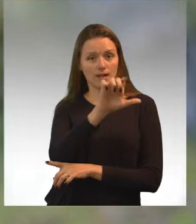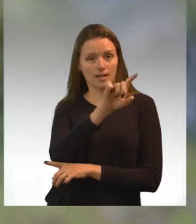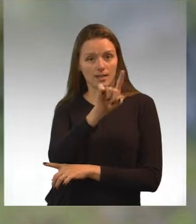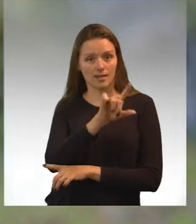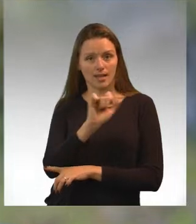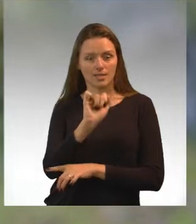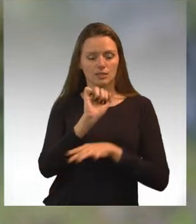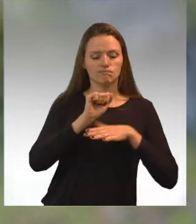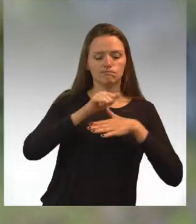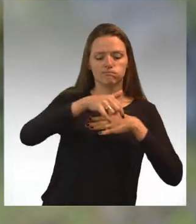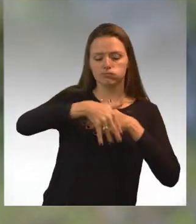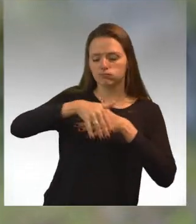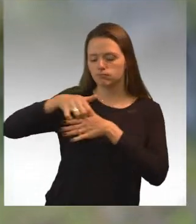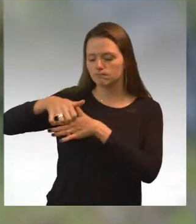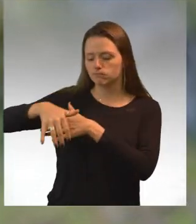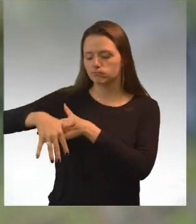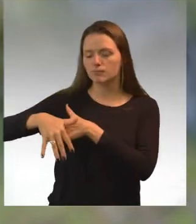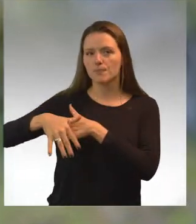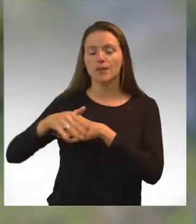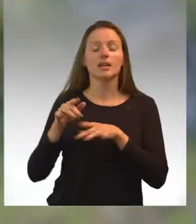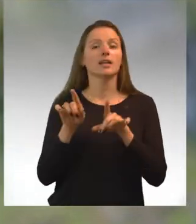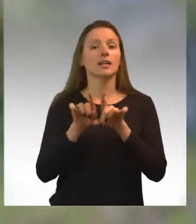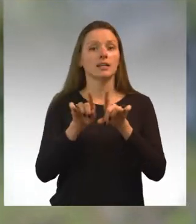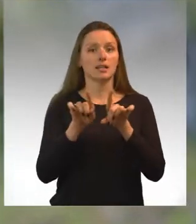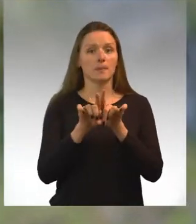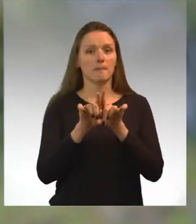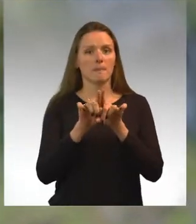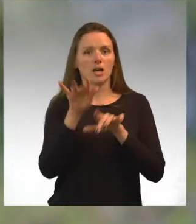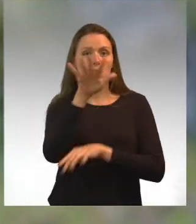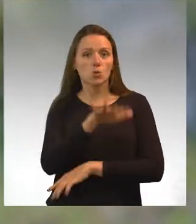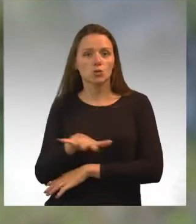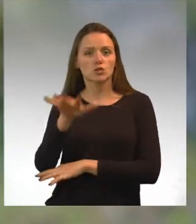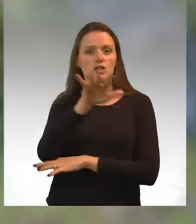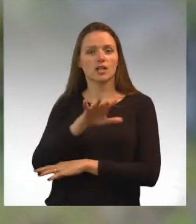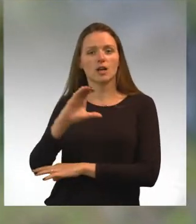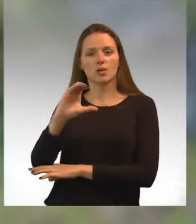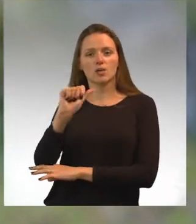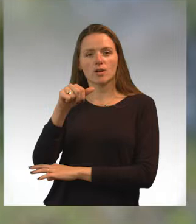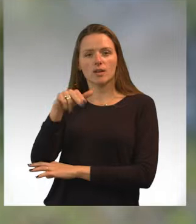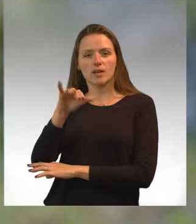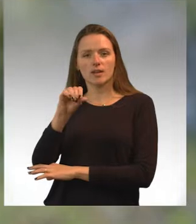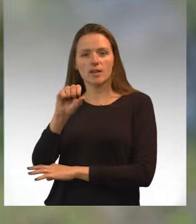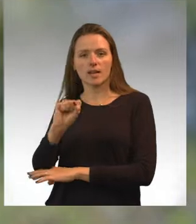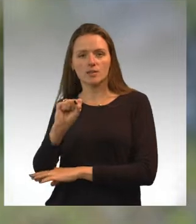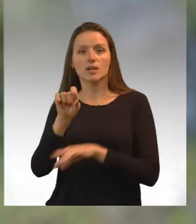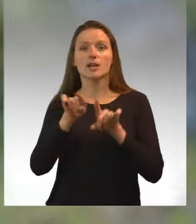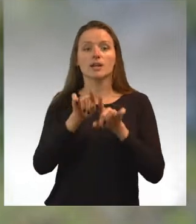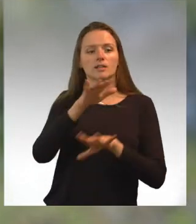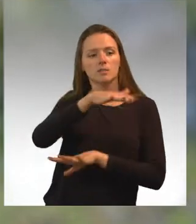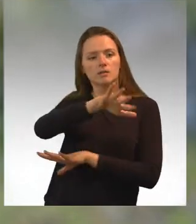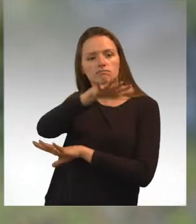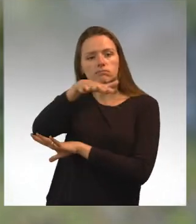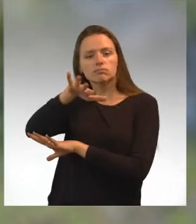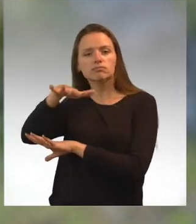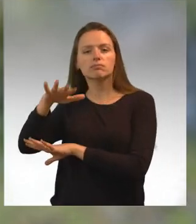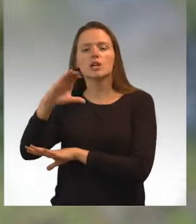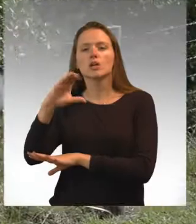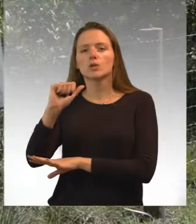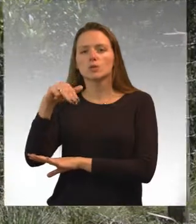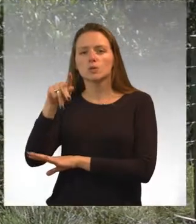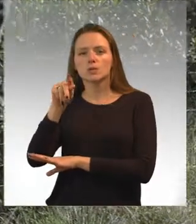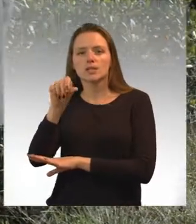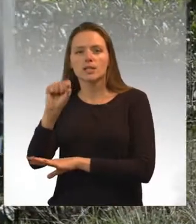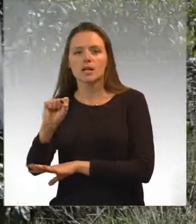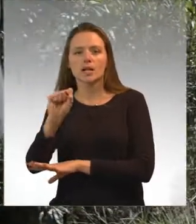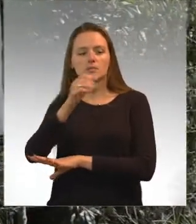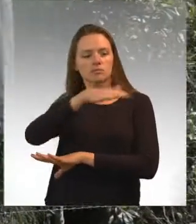E em uma escala macro, os cânions e os campos desdobrados com as